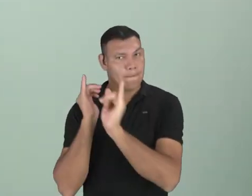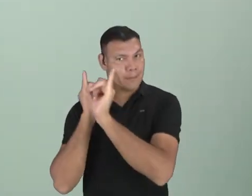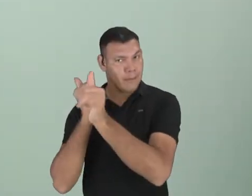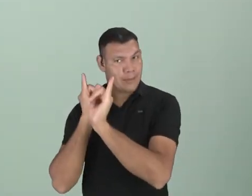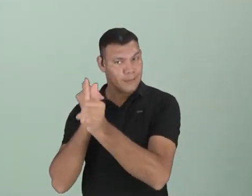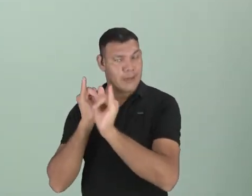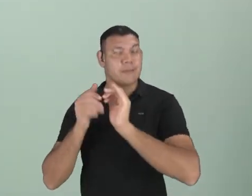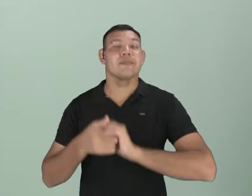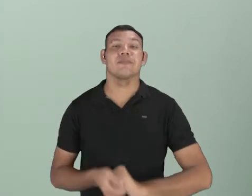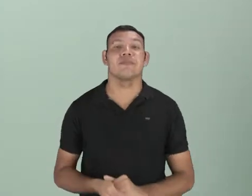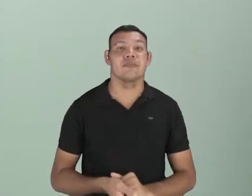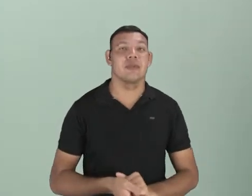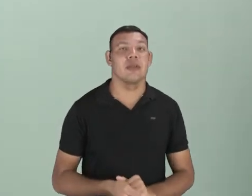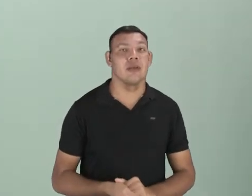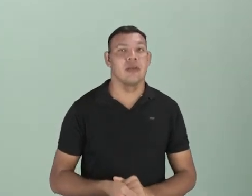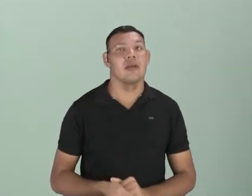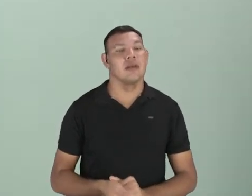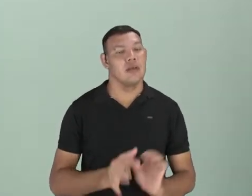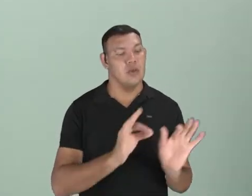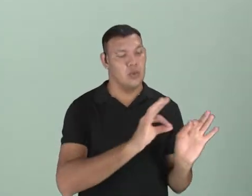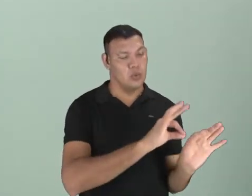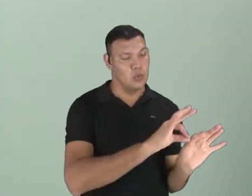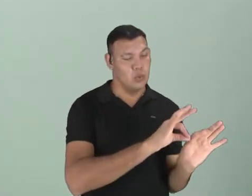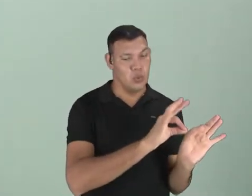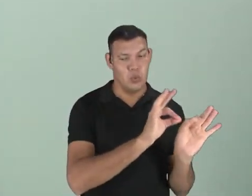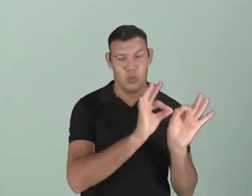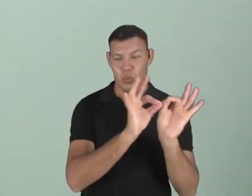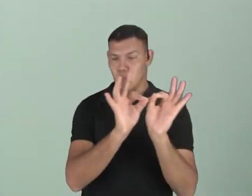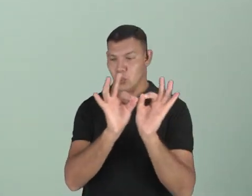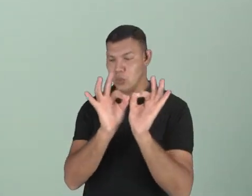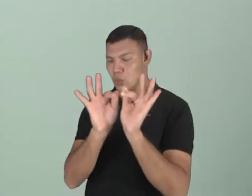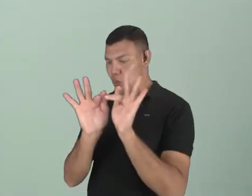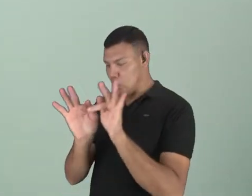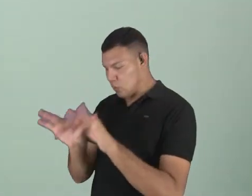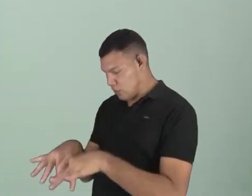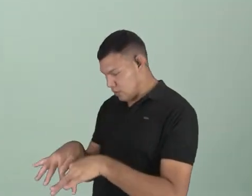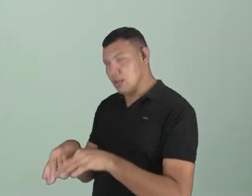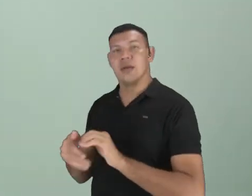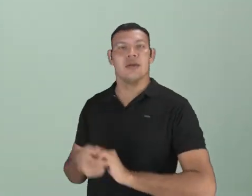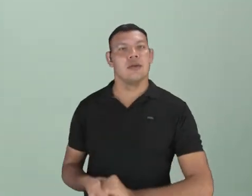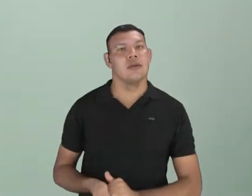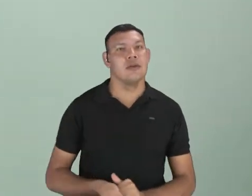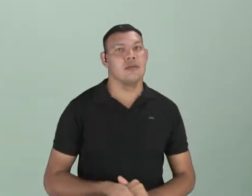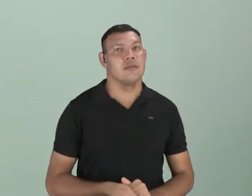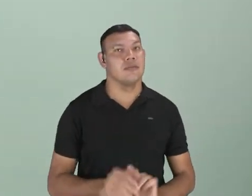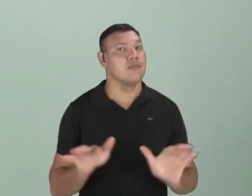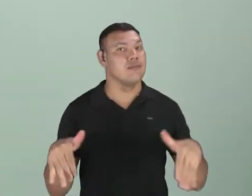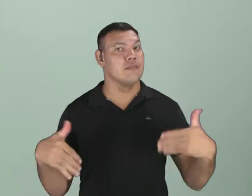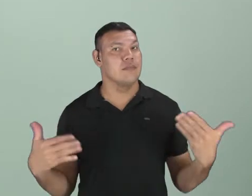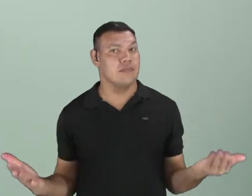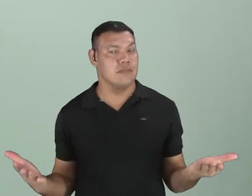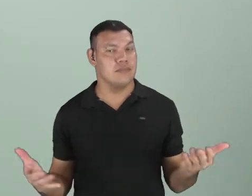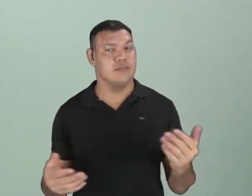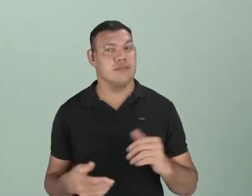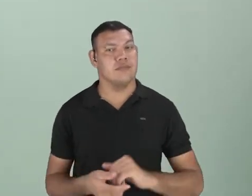em princípio, ele vai ter início, meio e fim. E aí, nós